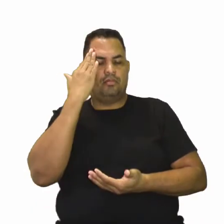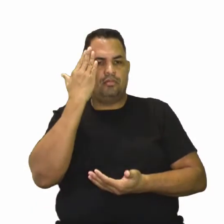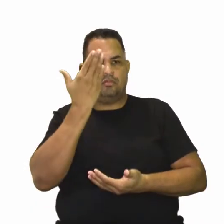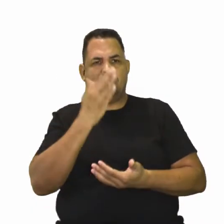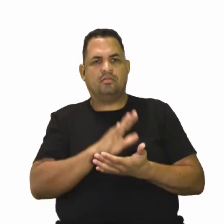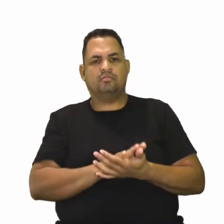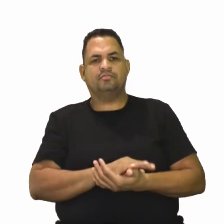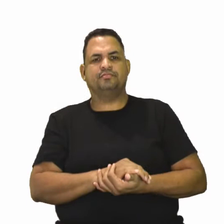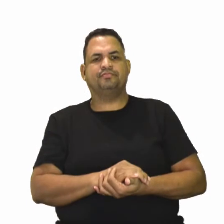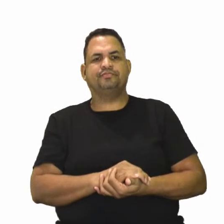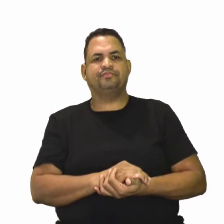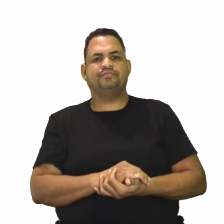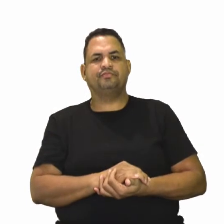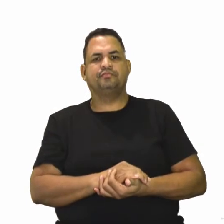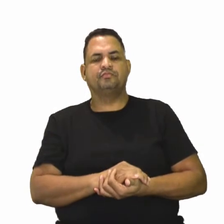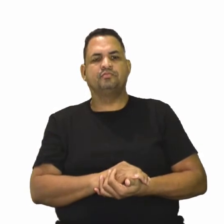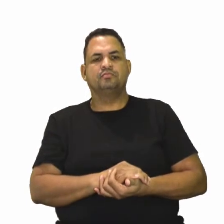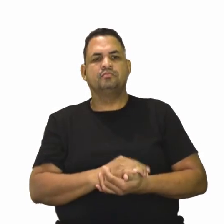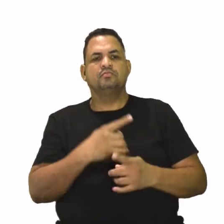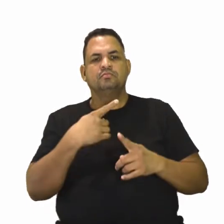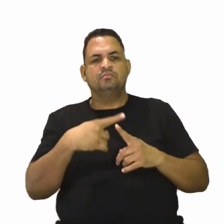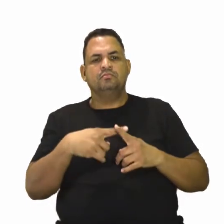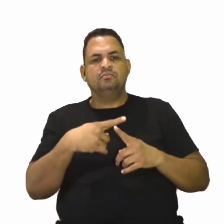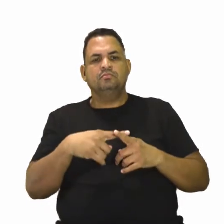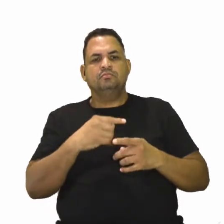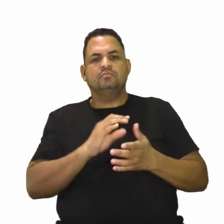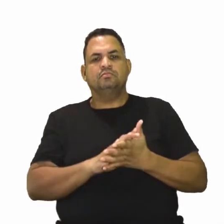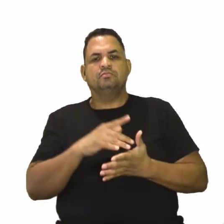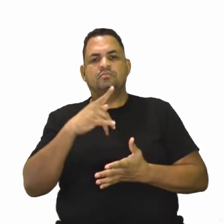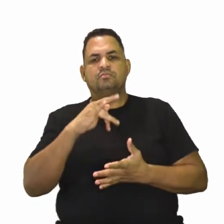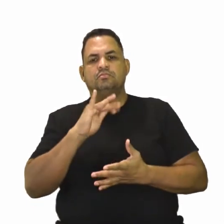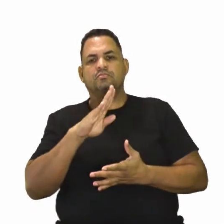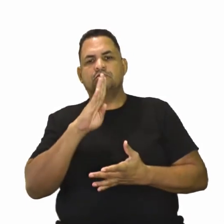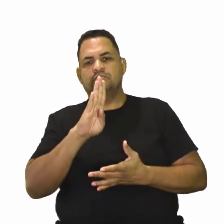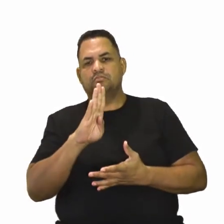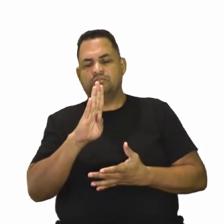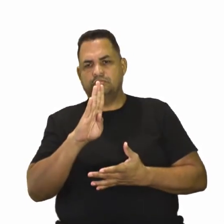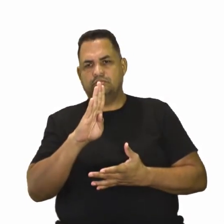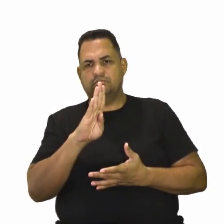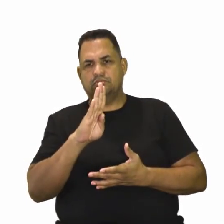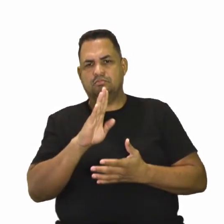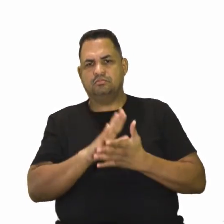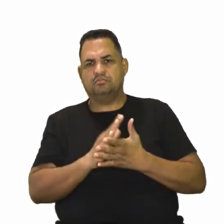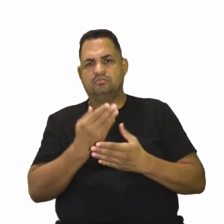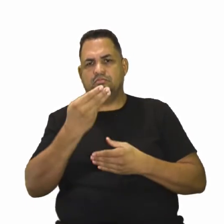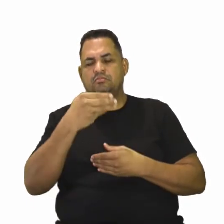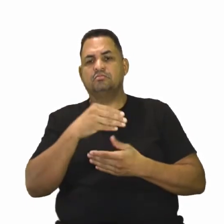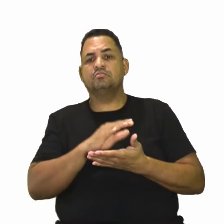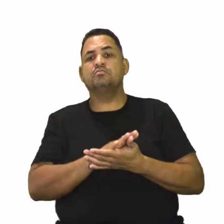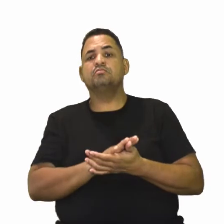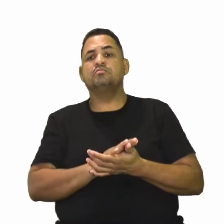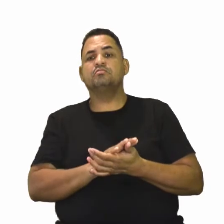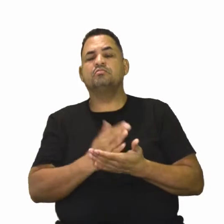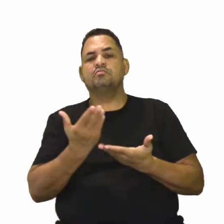Na tela aí para vocês. Porque esse produto interno bruto,